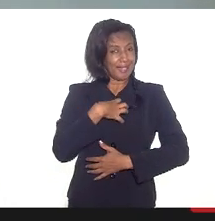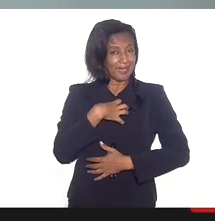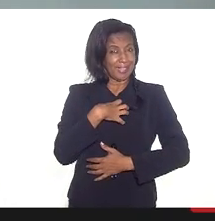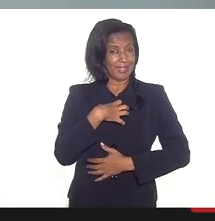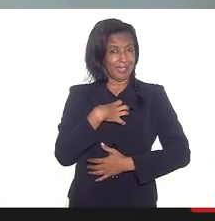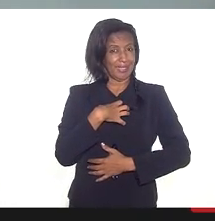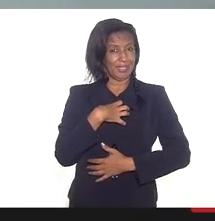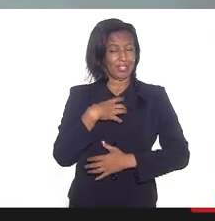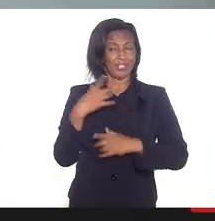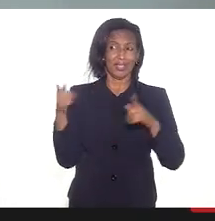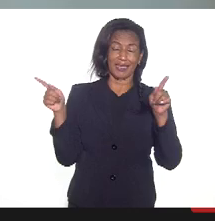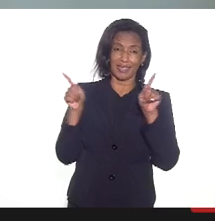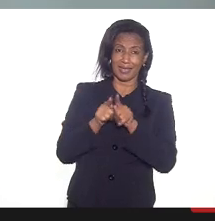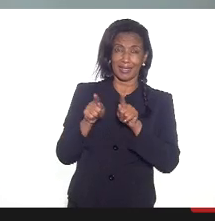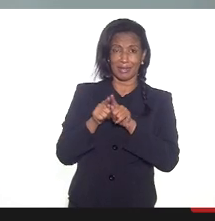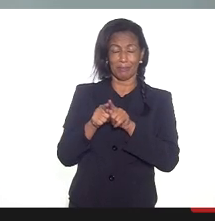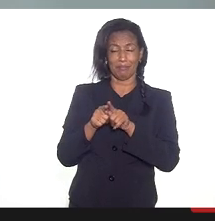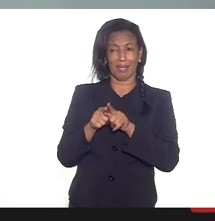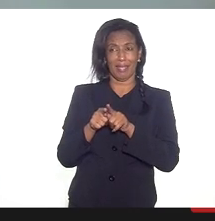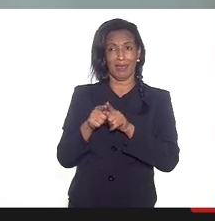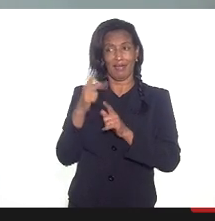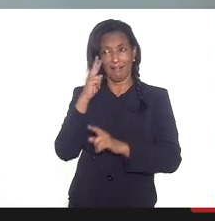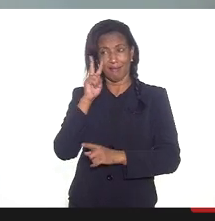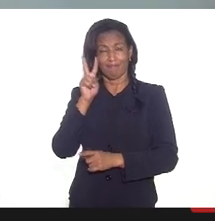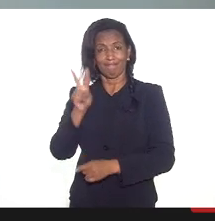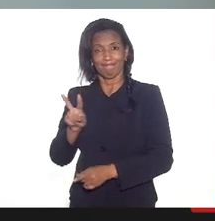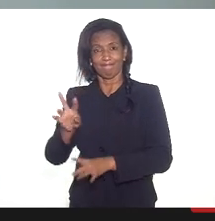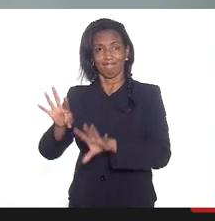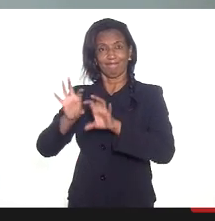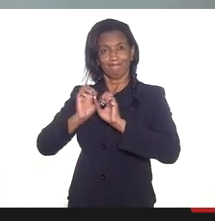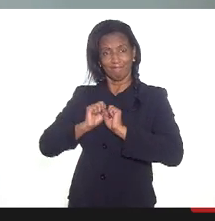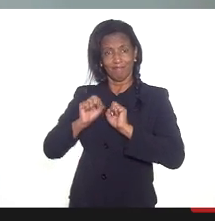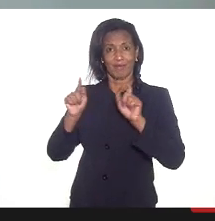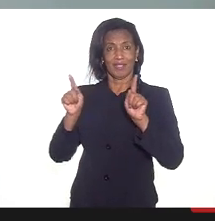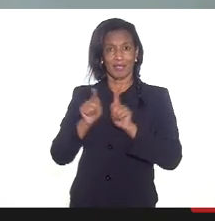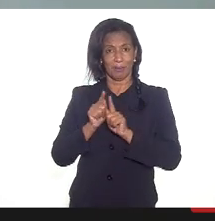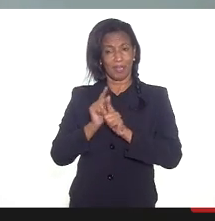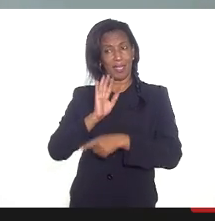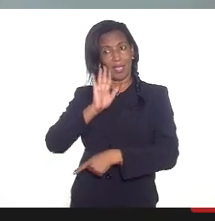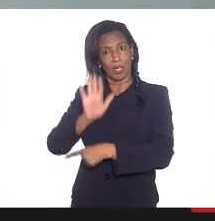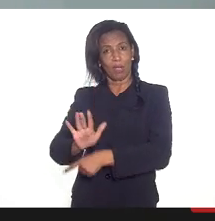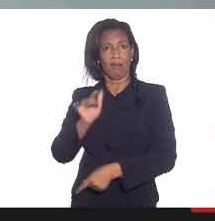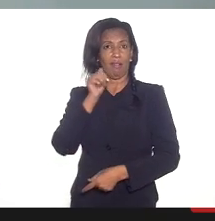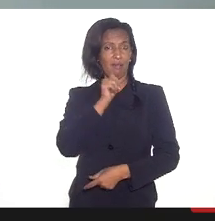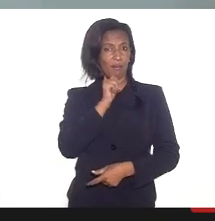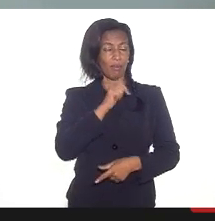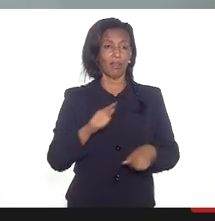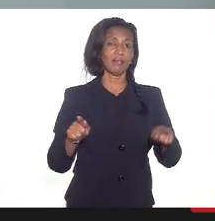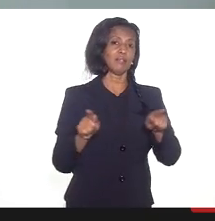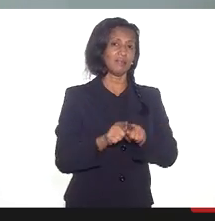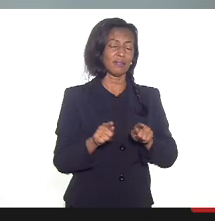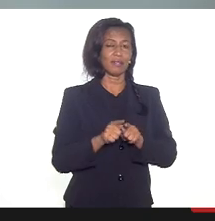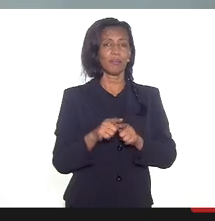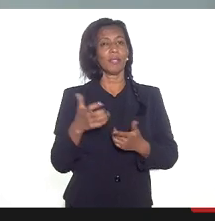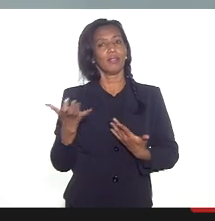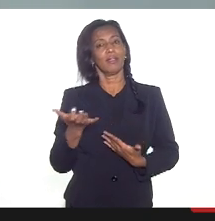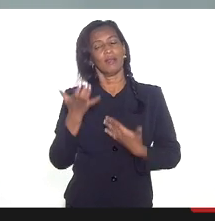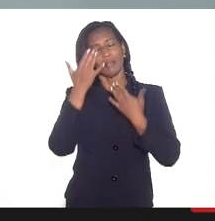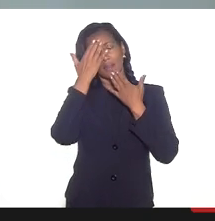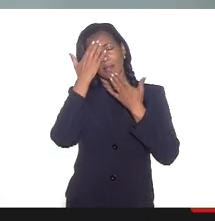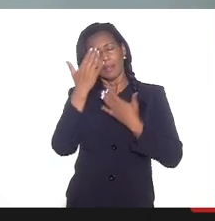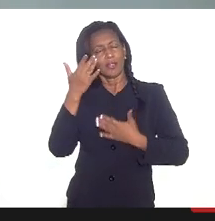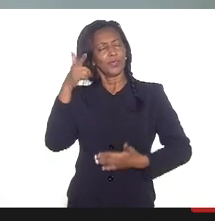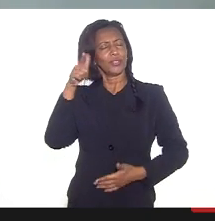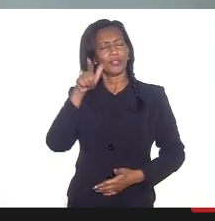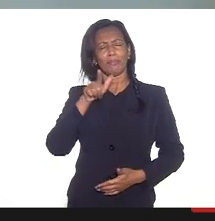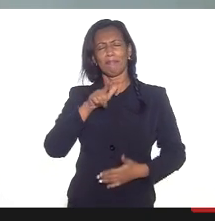com as quais ela é cúmplice, né, e tem acudido as mulheres. E também quero agradecer